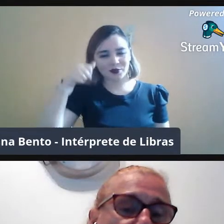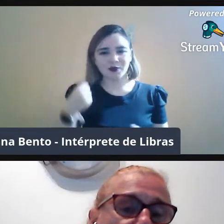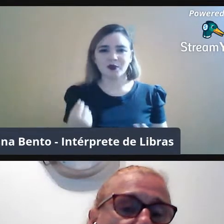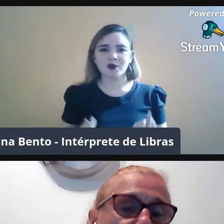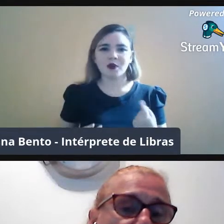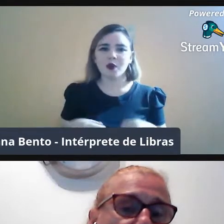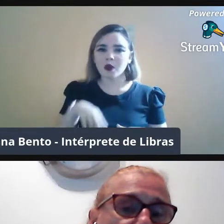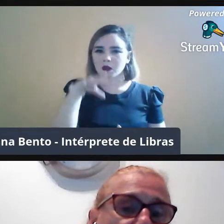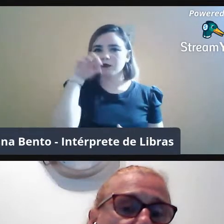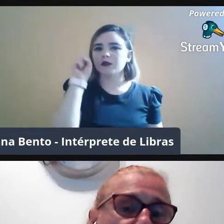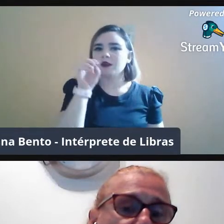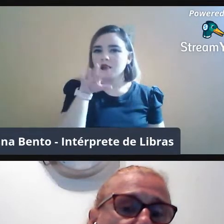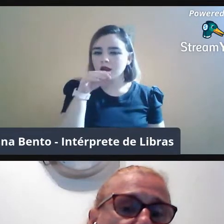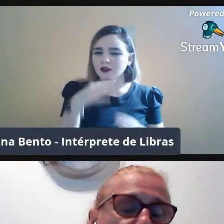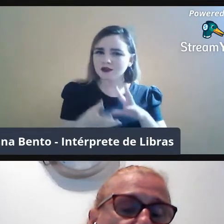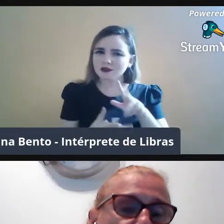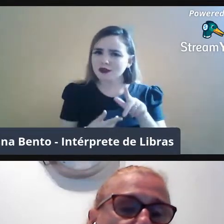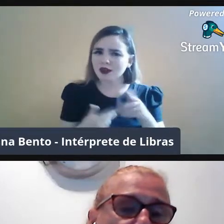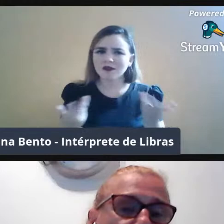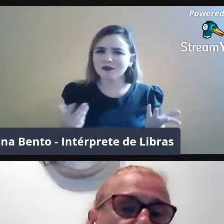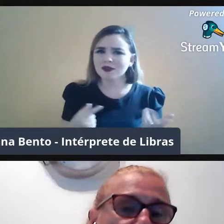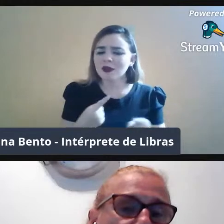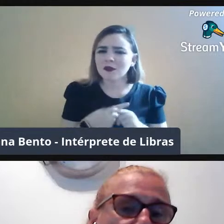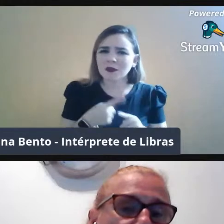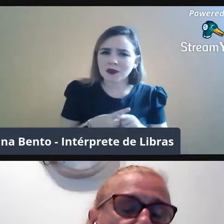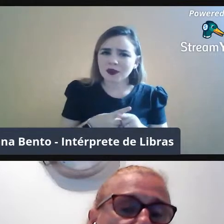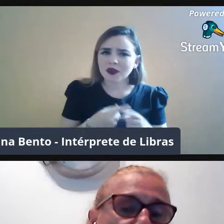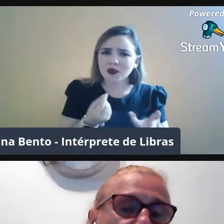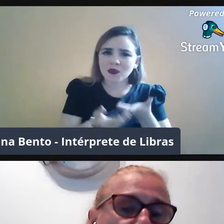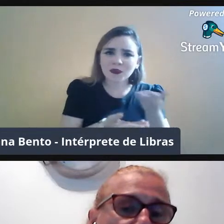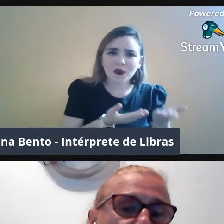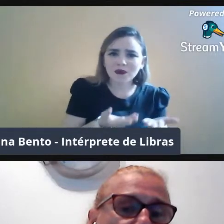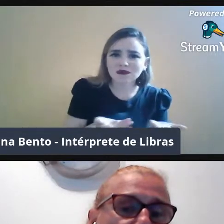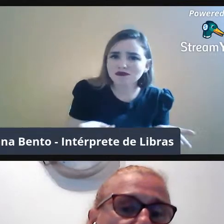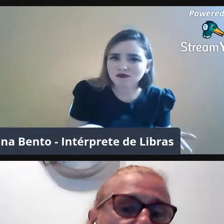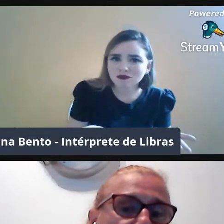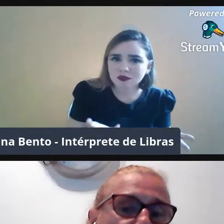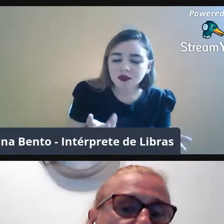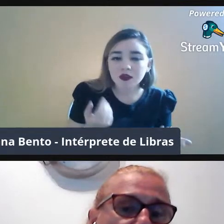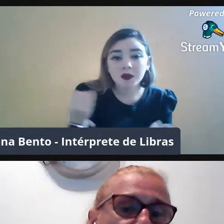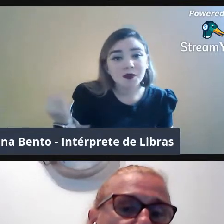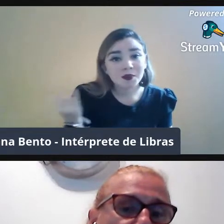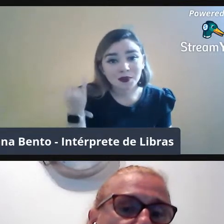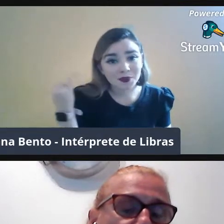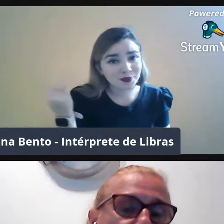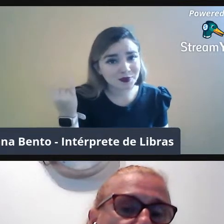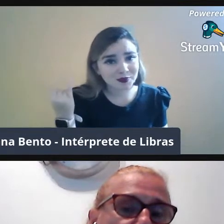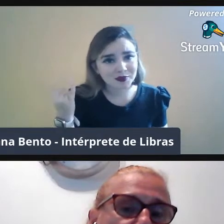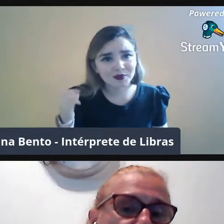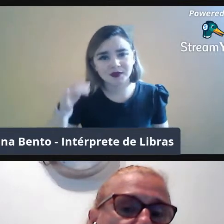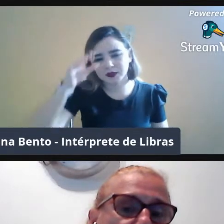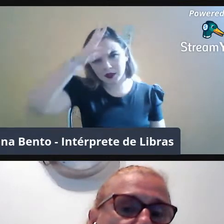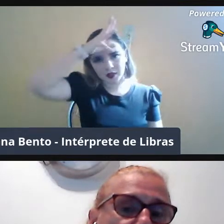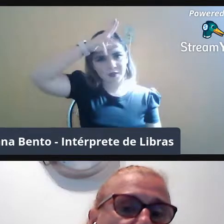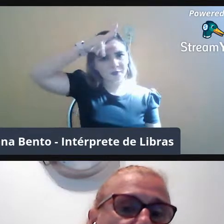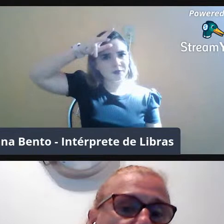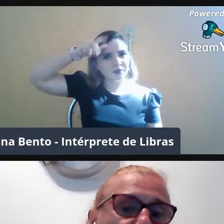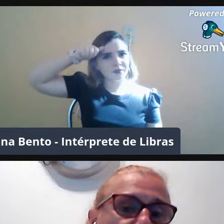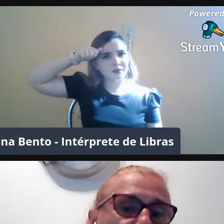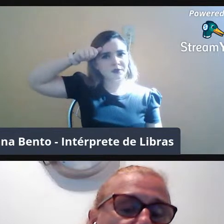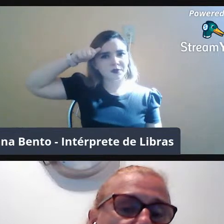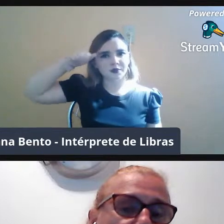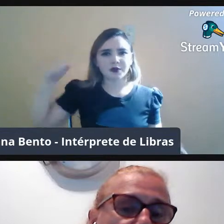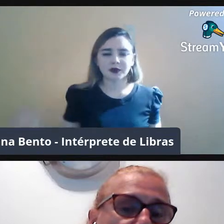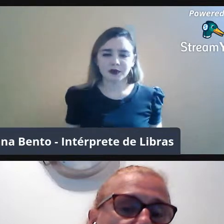por que preservá-la? Por uma questão muito importante. A Amazônia tem